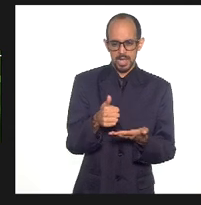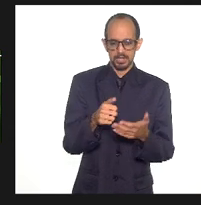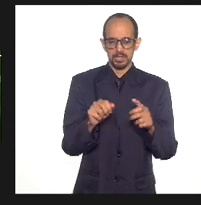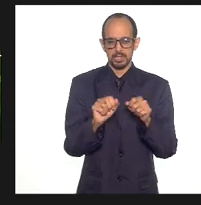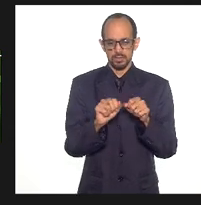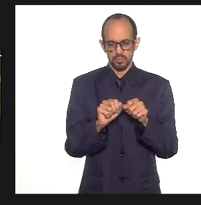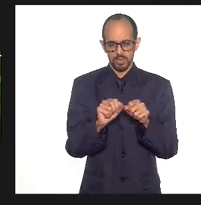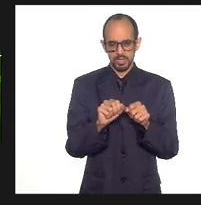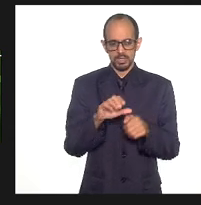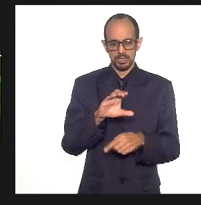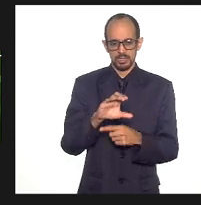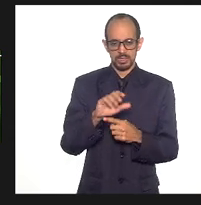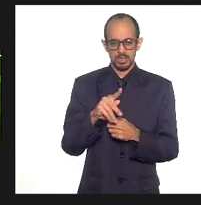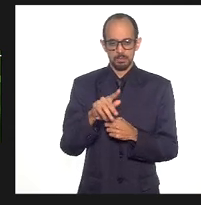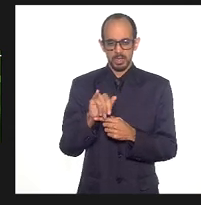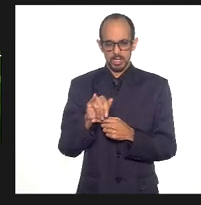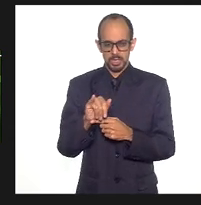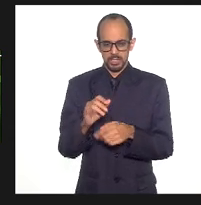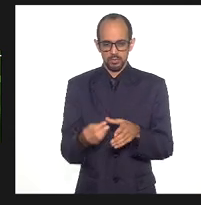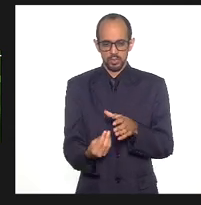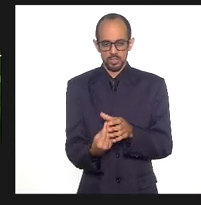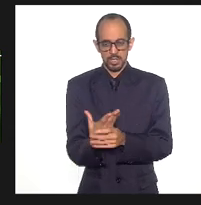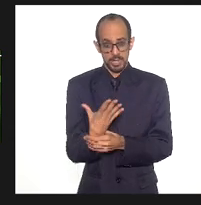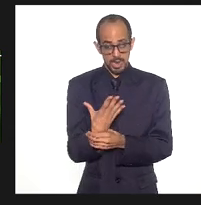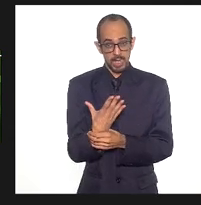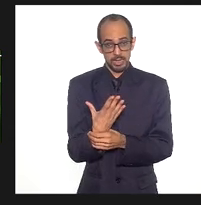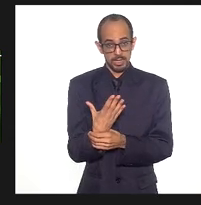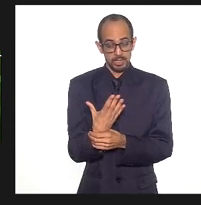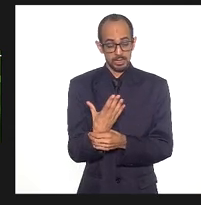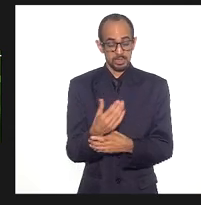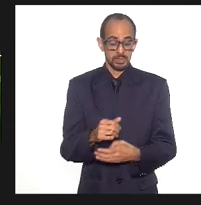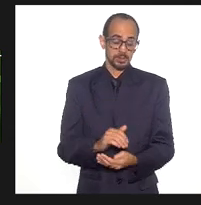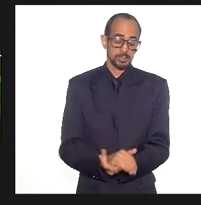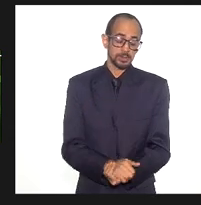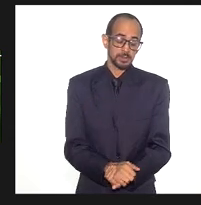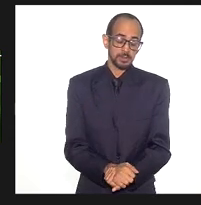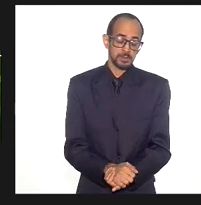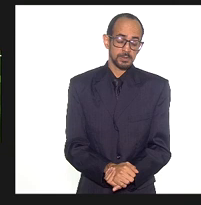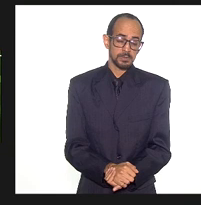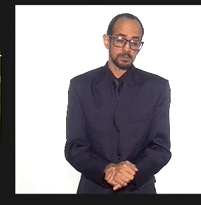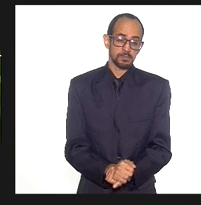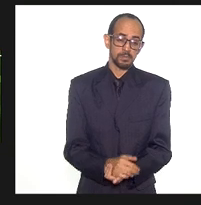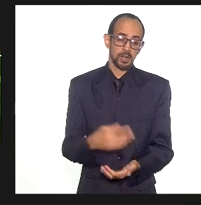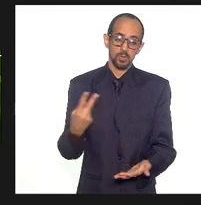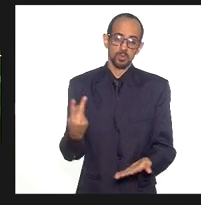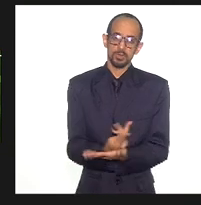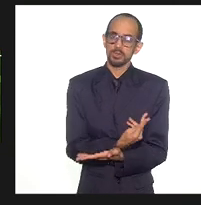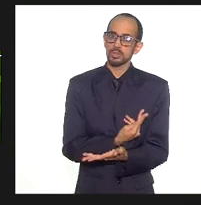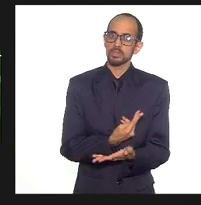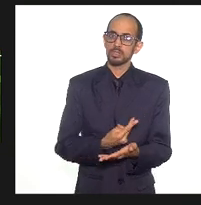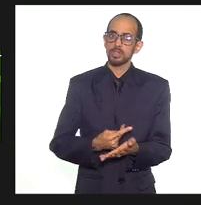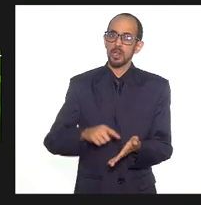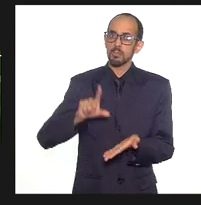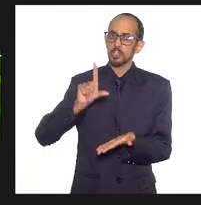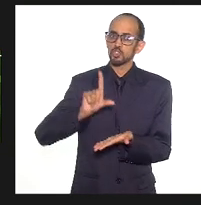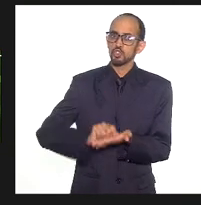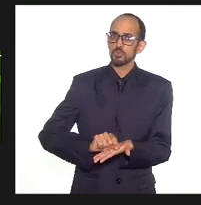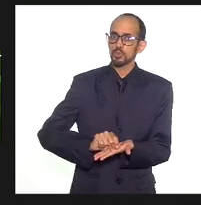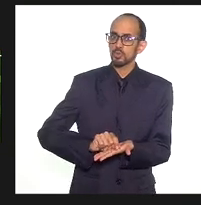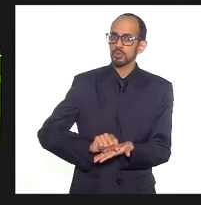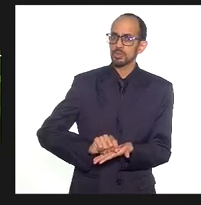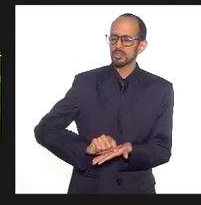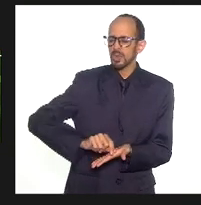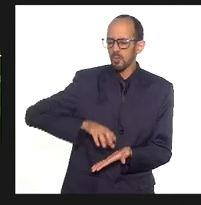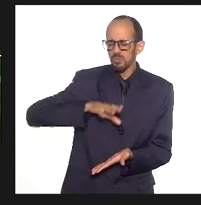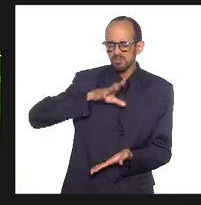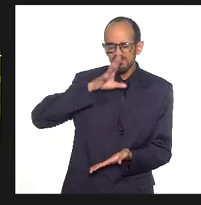CPI foi criada, tenha sido criada, houve uma queda bruta de arrecadação